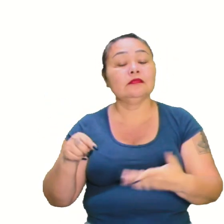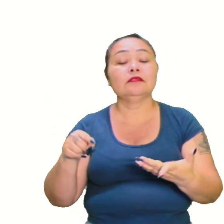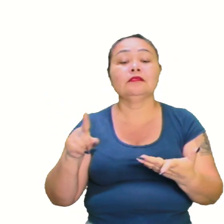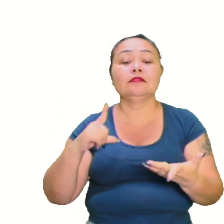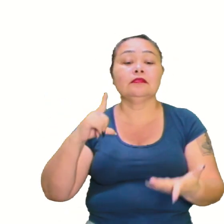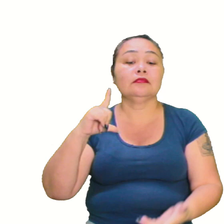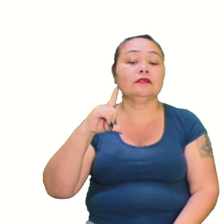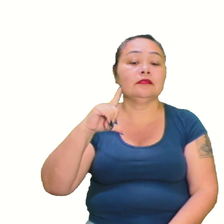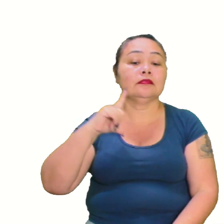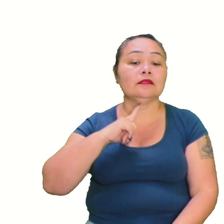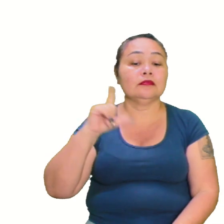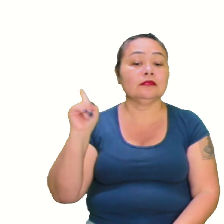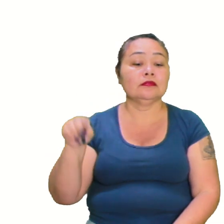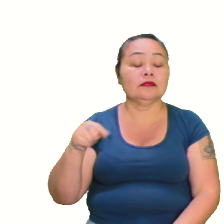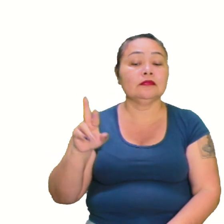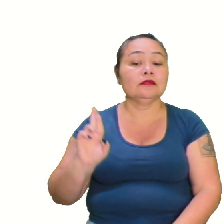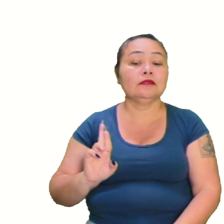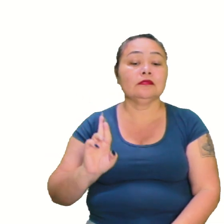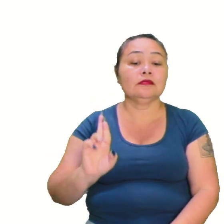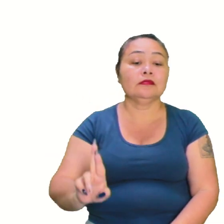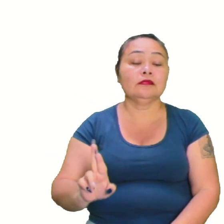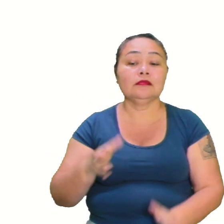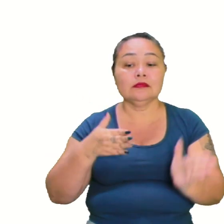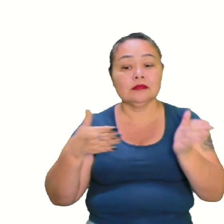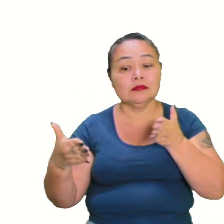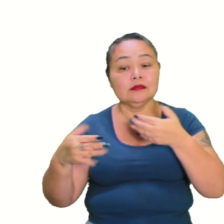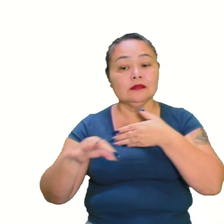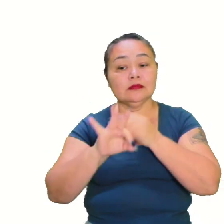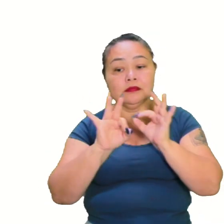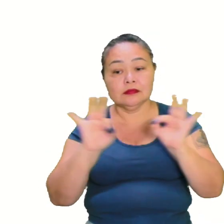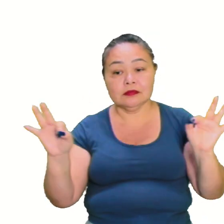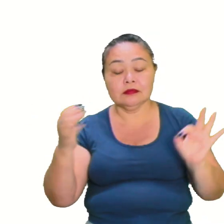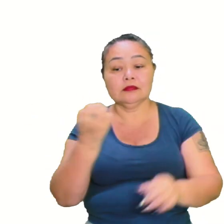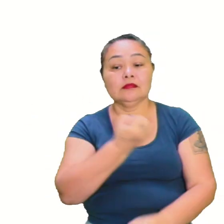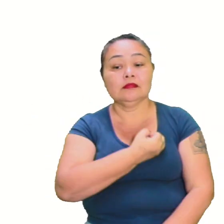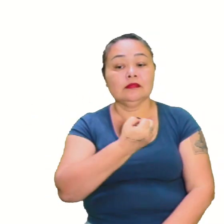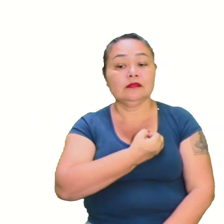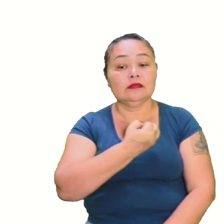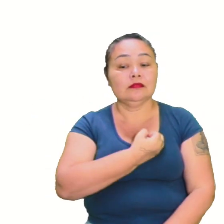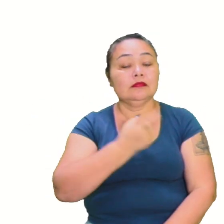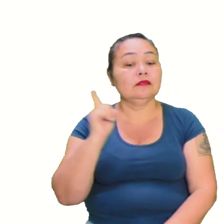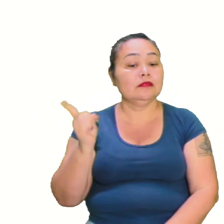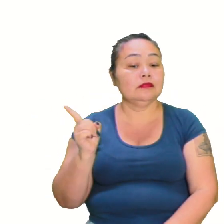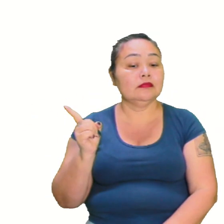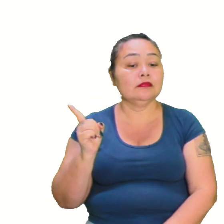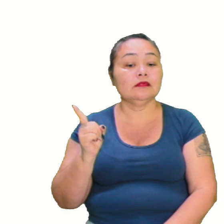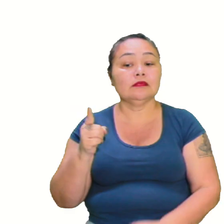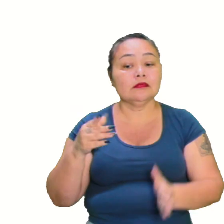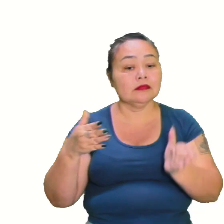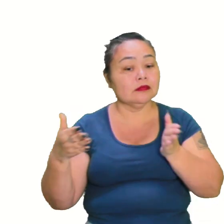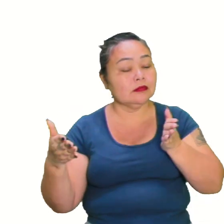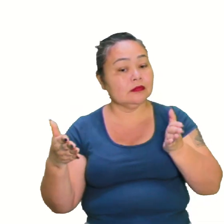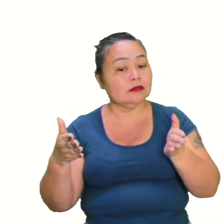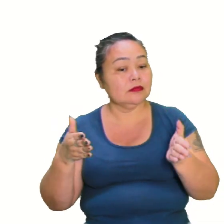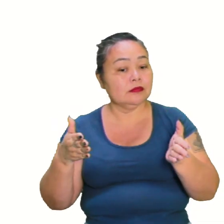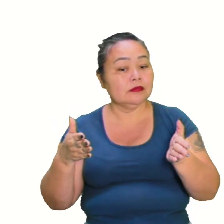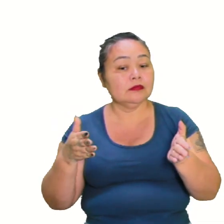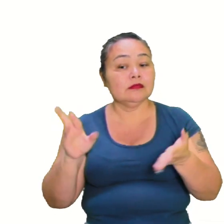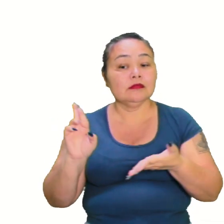intervalo fechado. Essa é a representação de intervalos na reta numérica. E aqui a gente coloca as extremidades